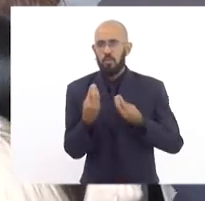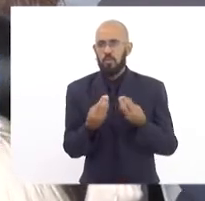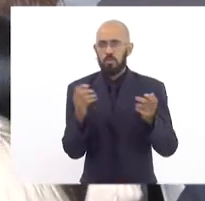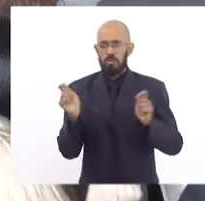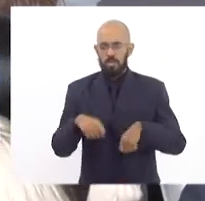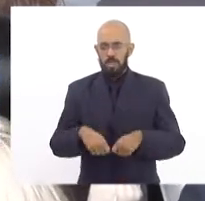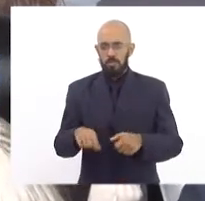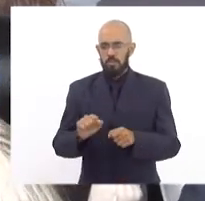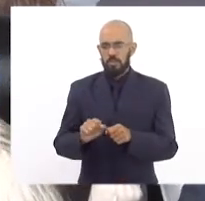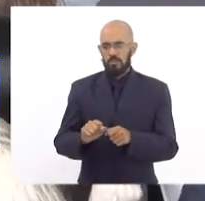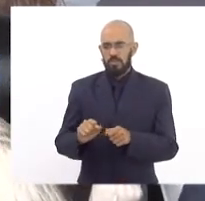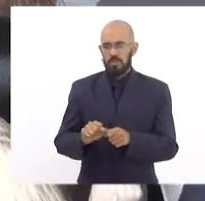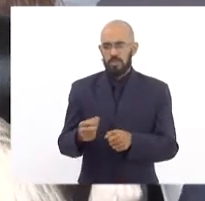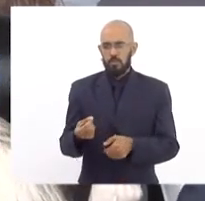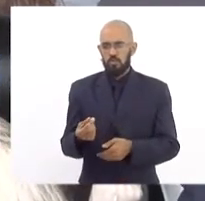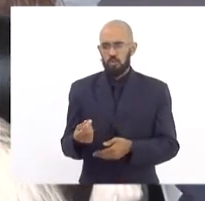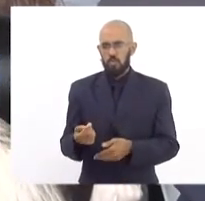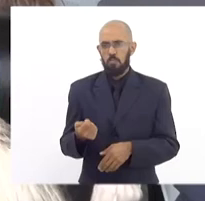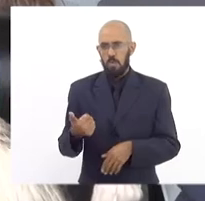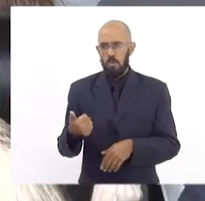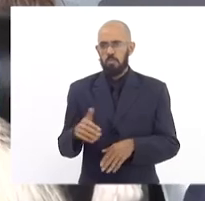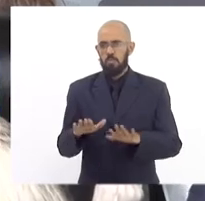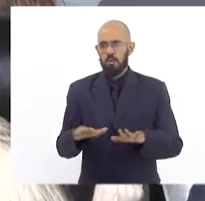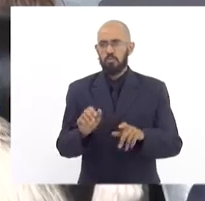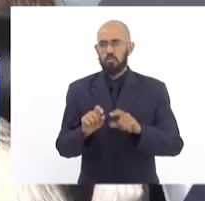recursos. Mas o fundo,